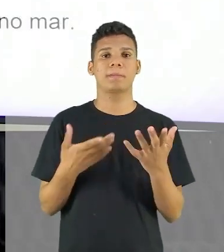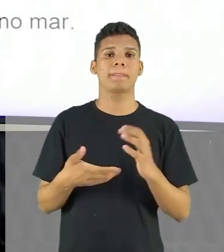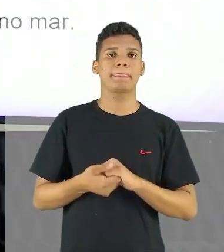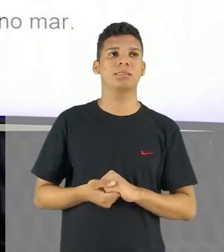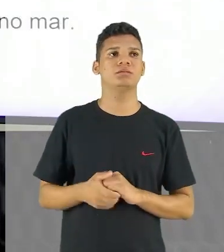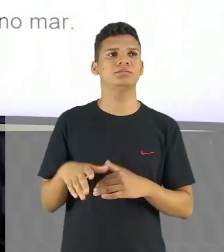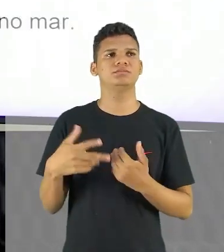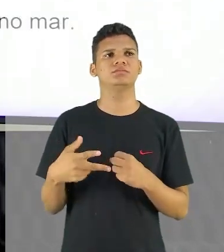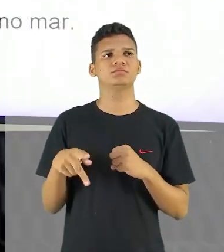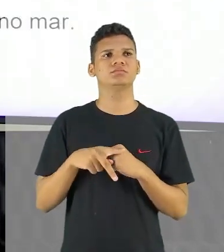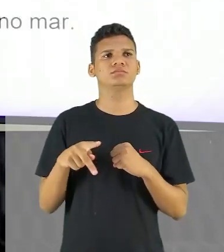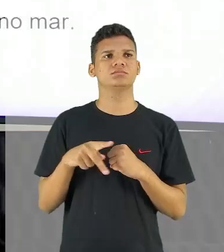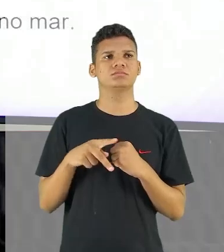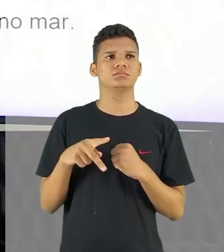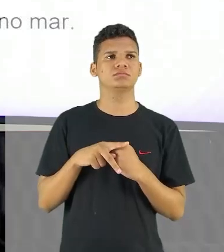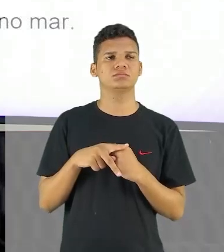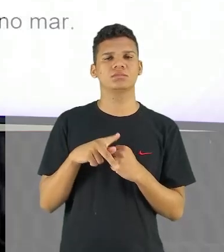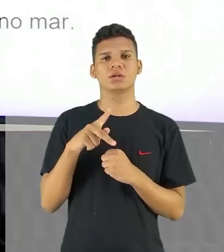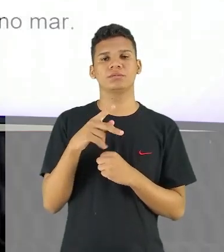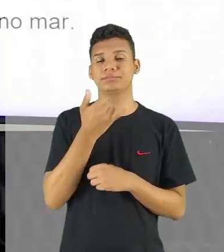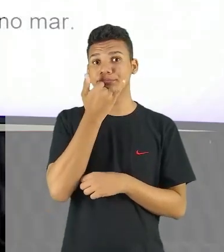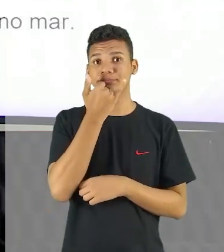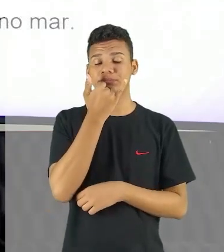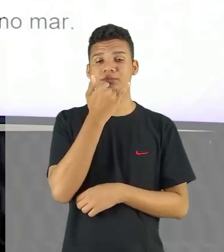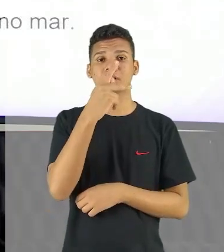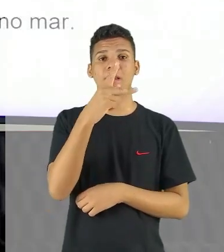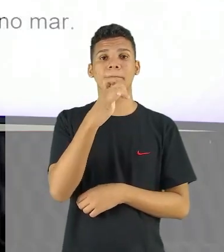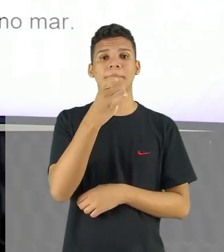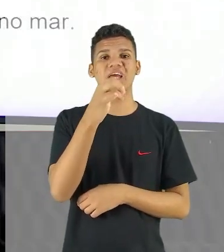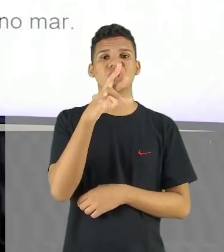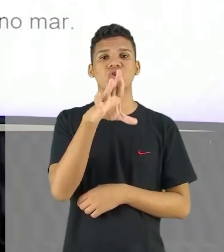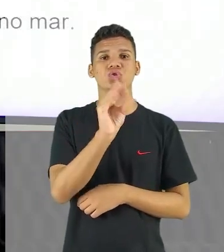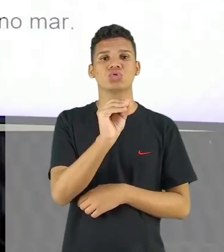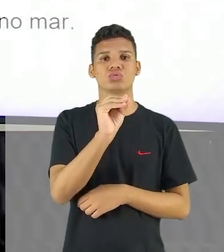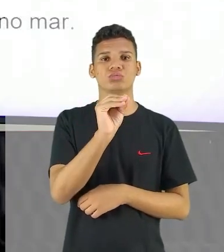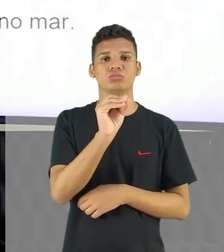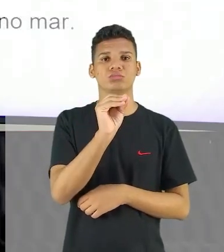Este Pedro tem cada estripulia